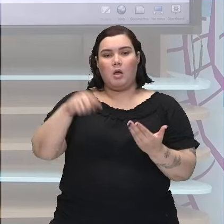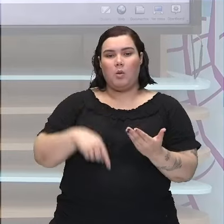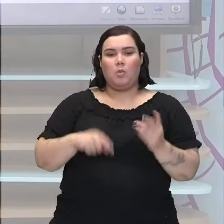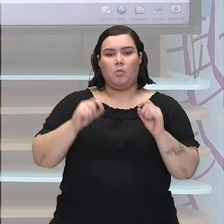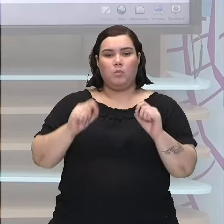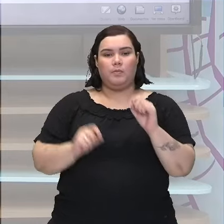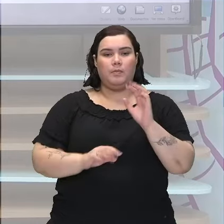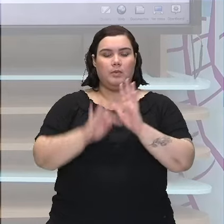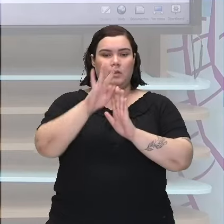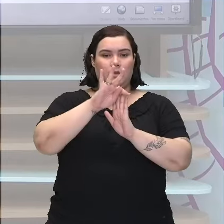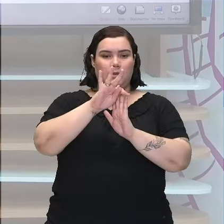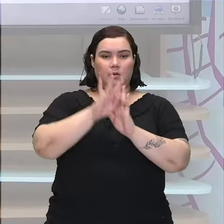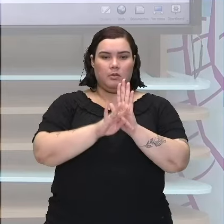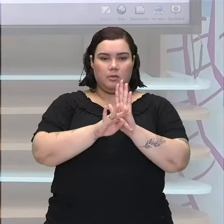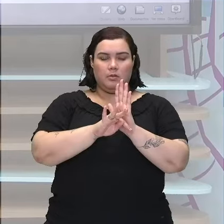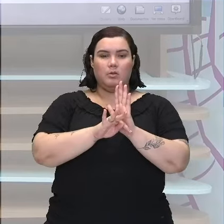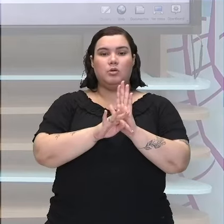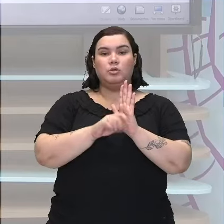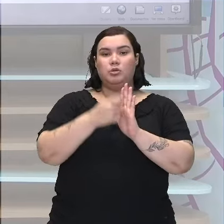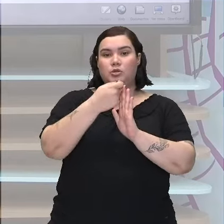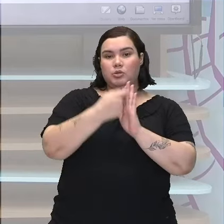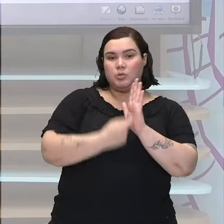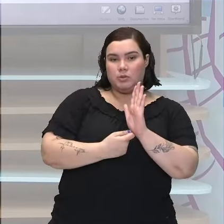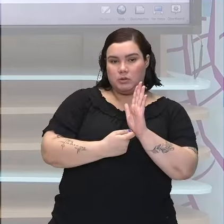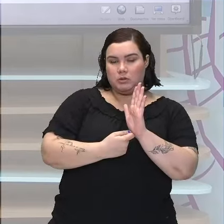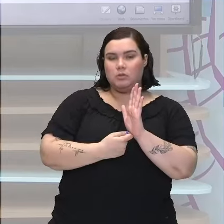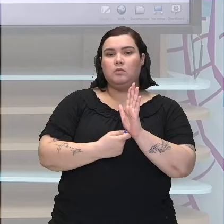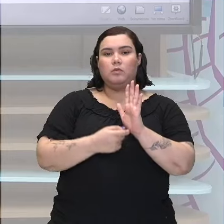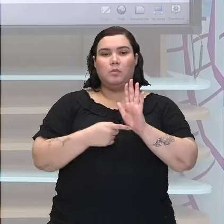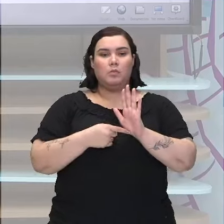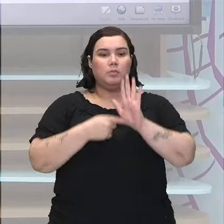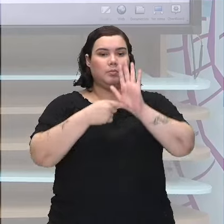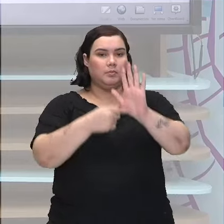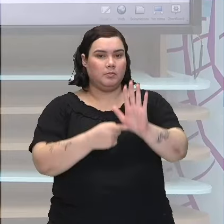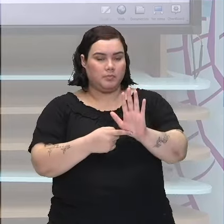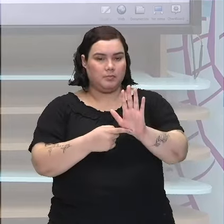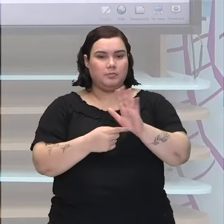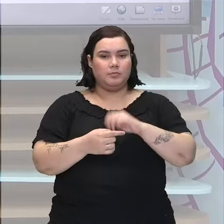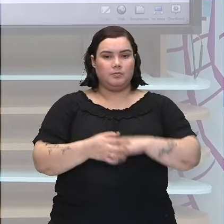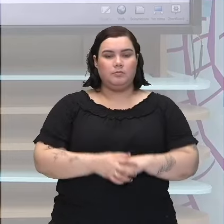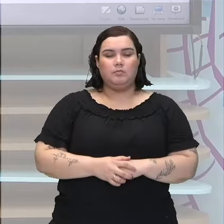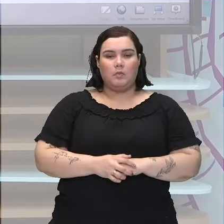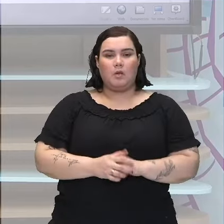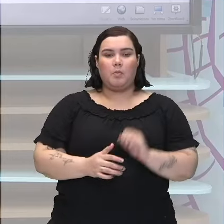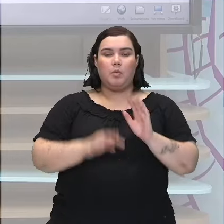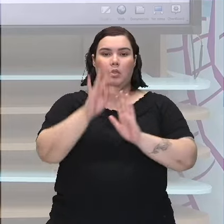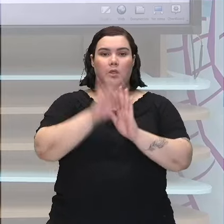de texto discursivo, expositivo,